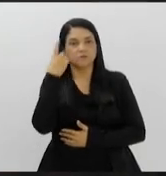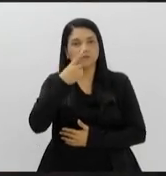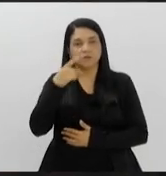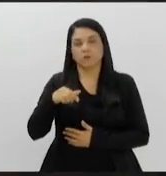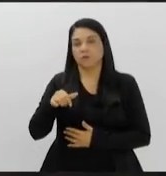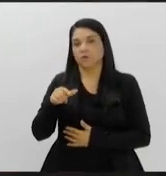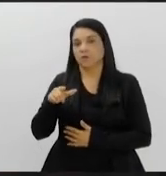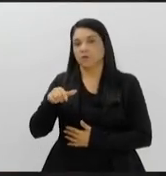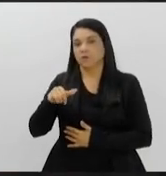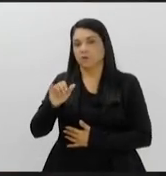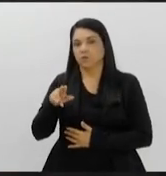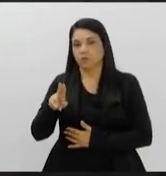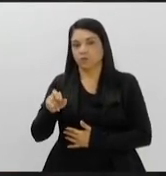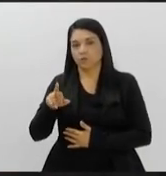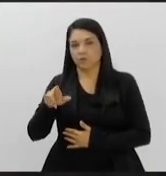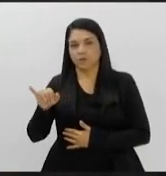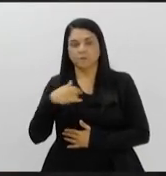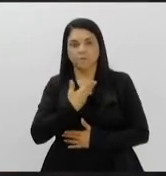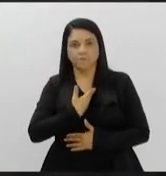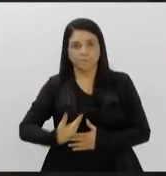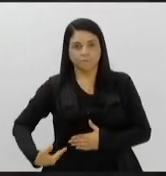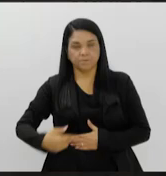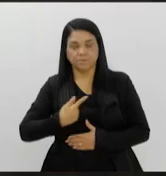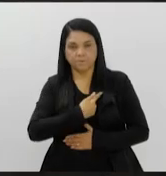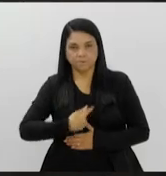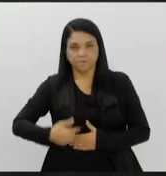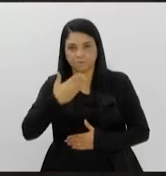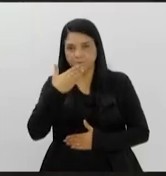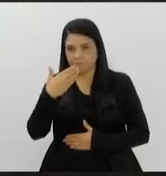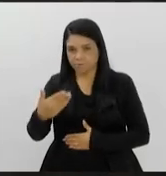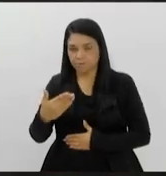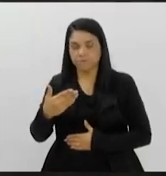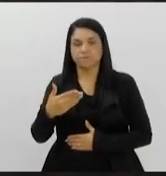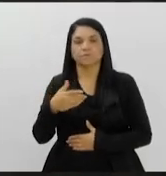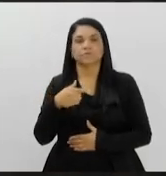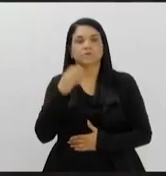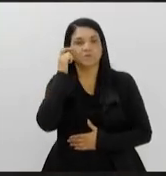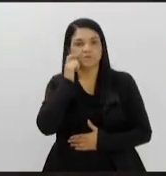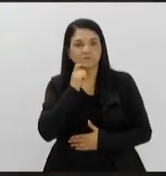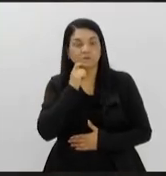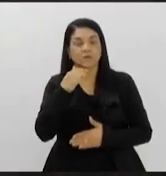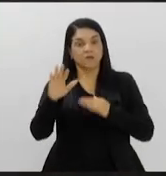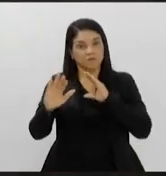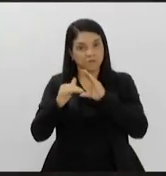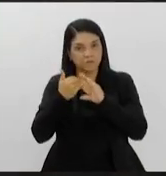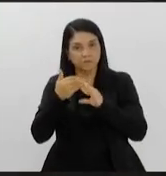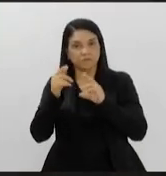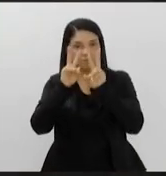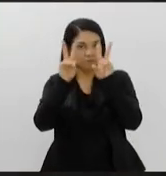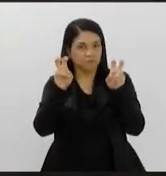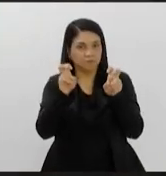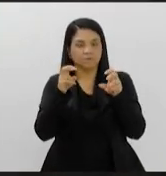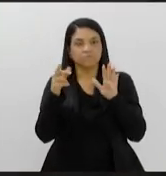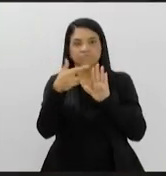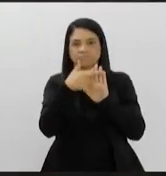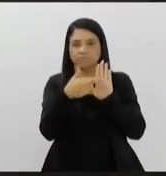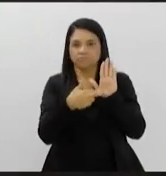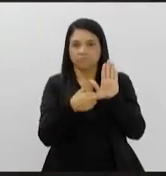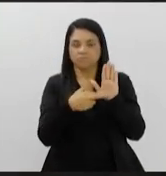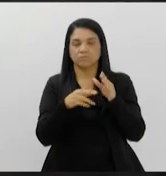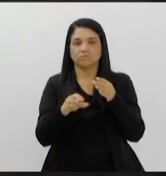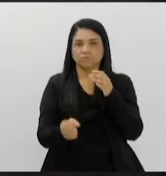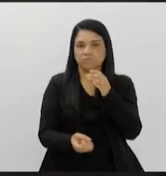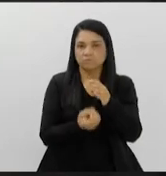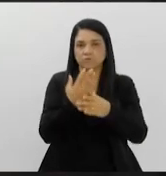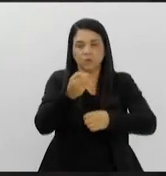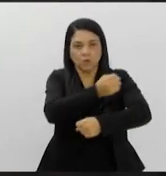Yuri, que solicita o excelentíssimo governador do estado do Rio de Janeiro o envio de mensagem dispondo sobre a regulamentação da instalação